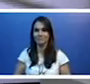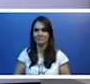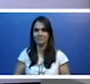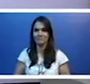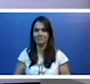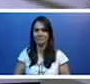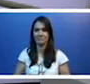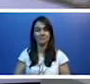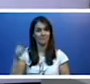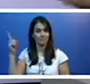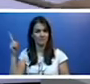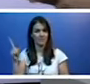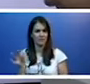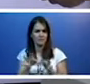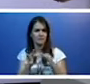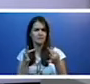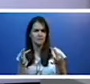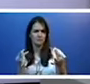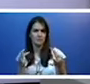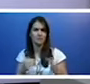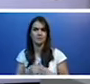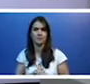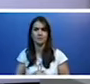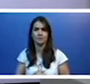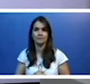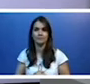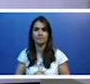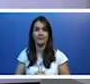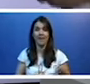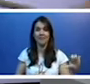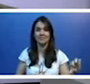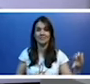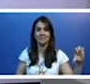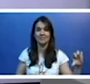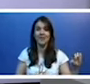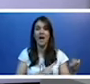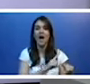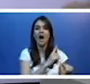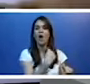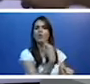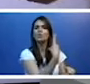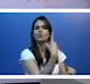simplificada tá mais limpa essa aqui é a altura do teodolito